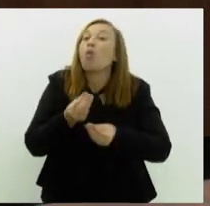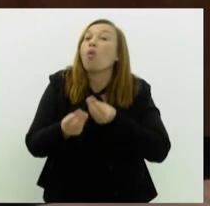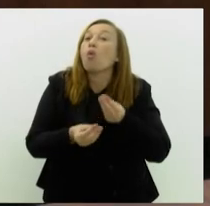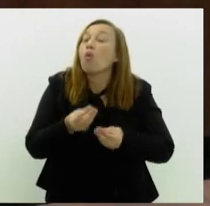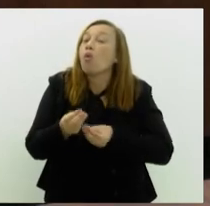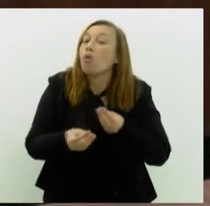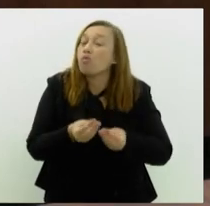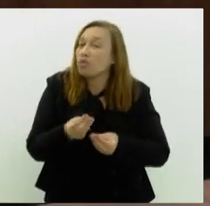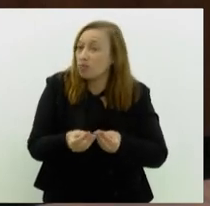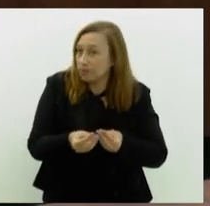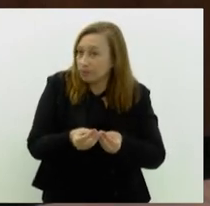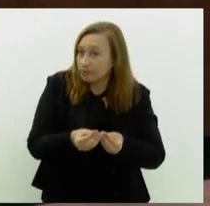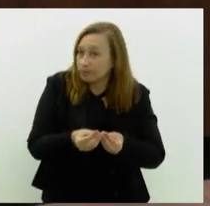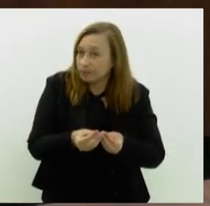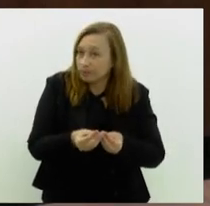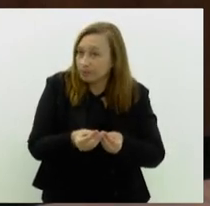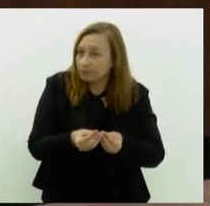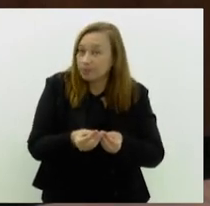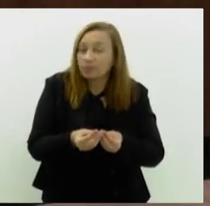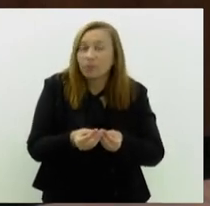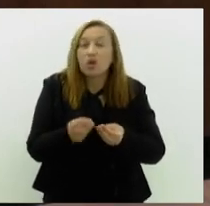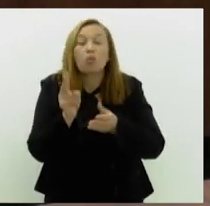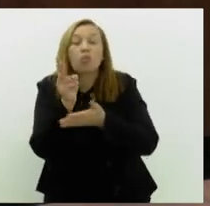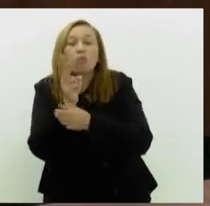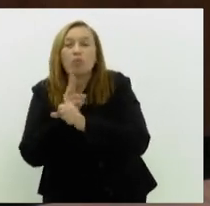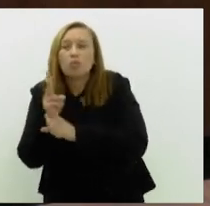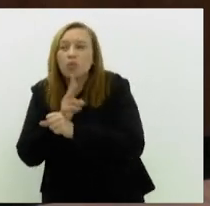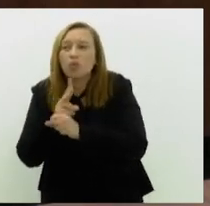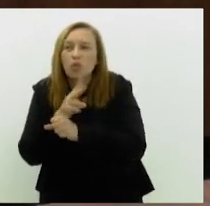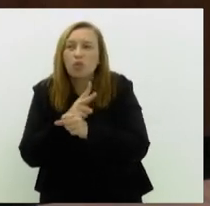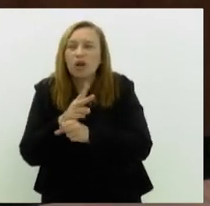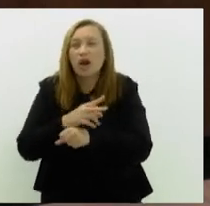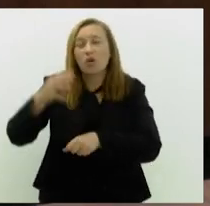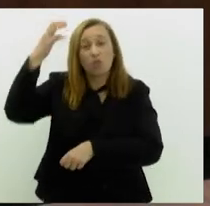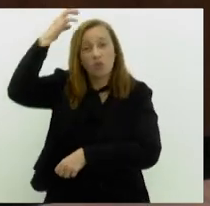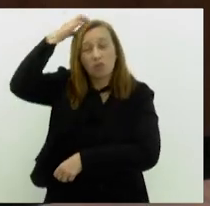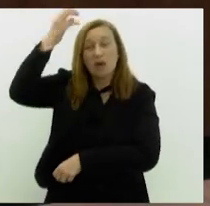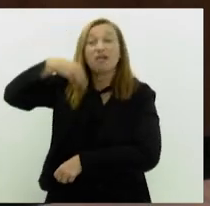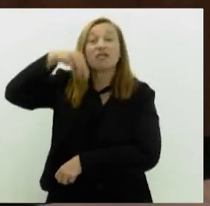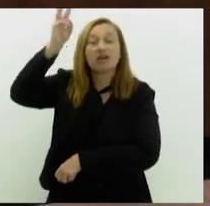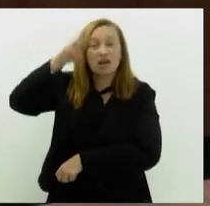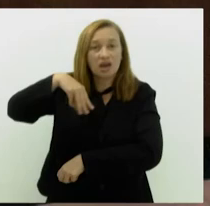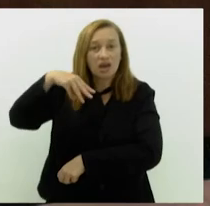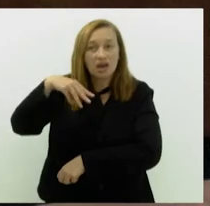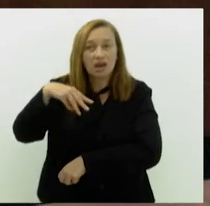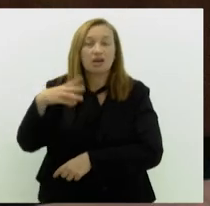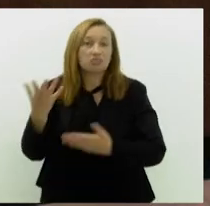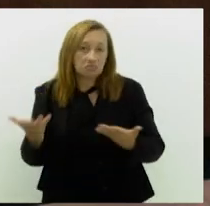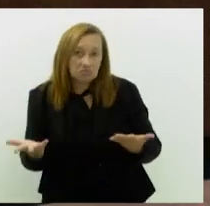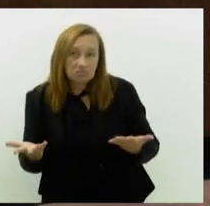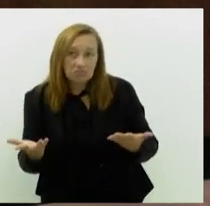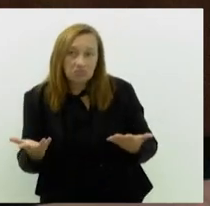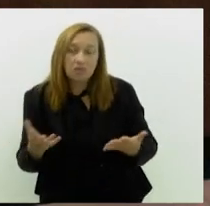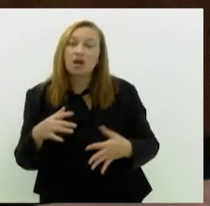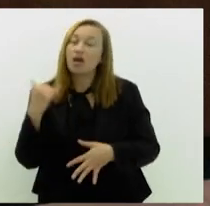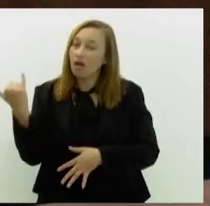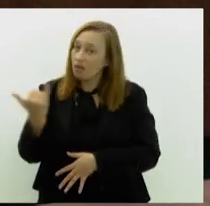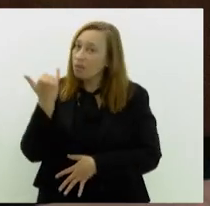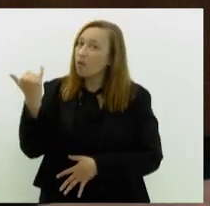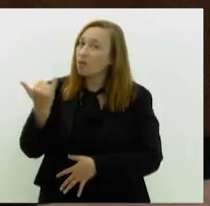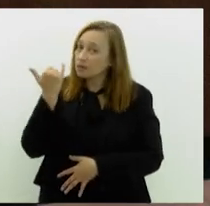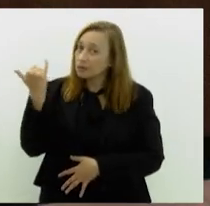a busca dos culpados e a prevenção é extremamente